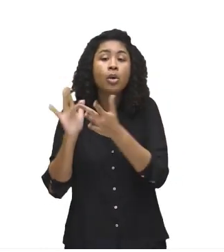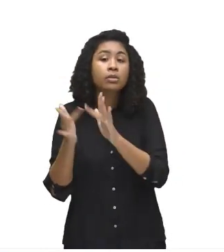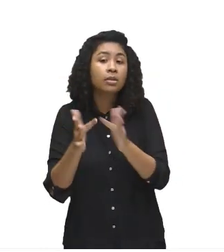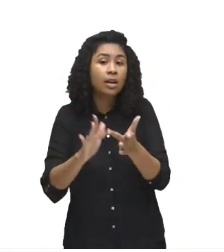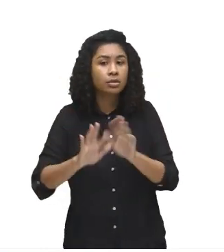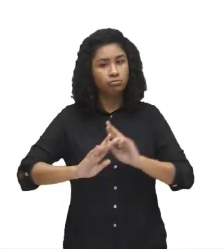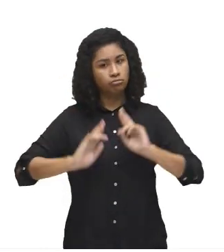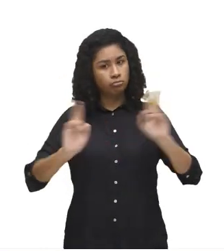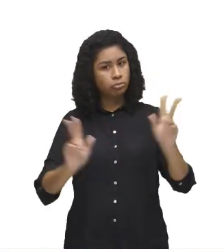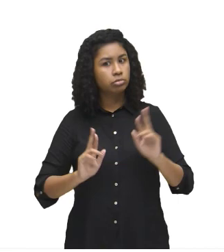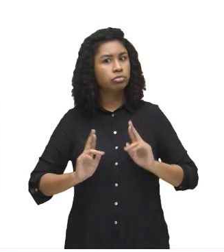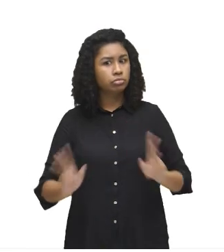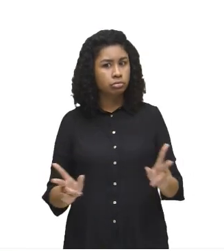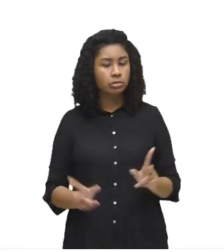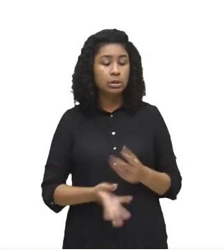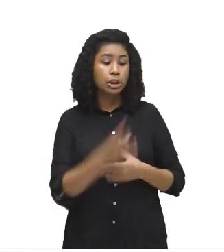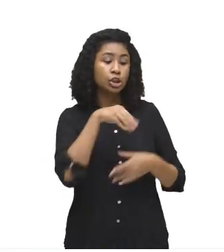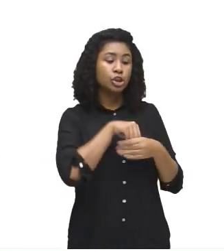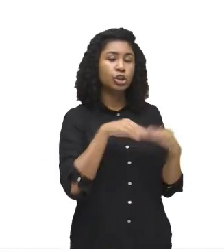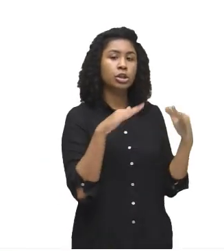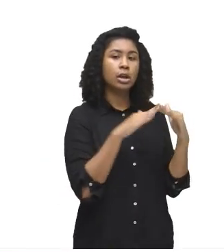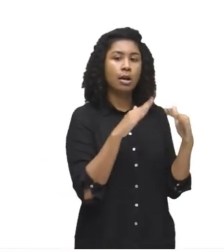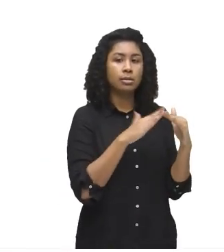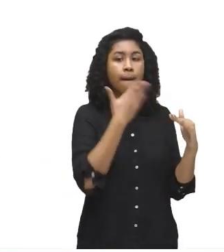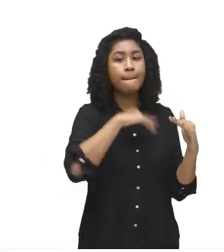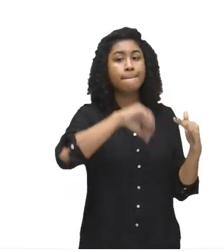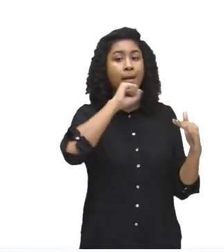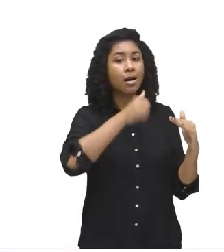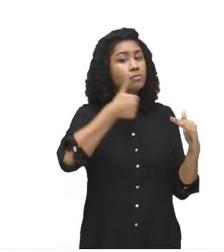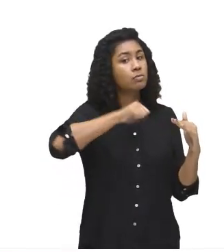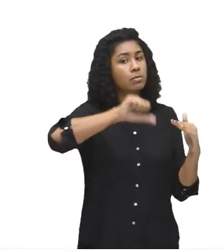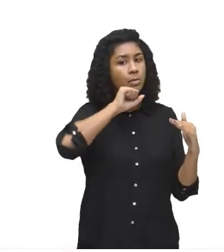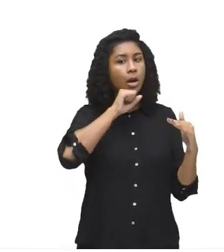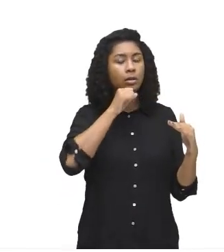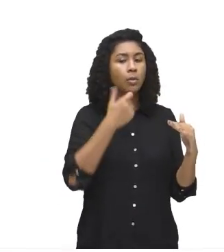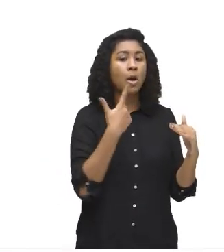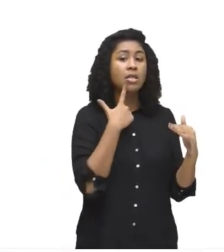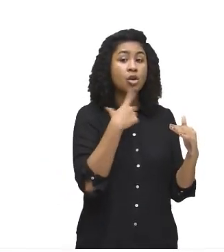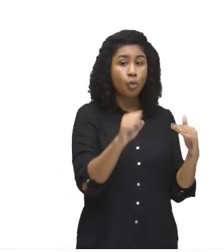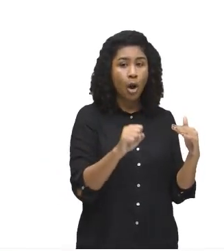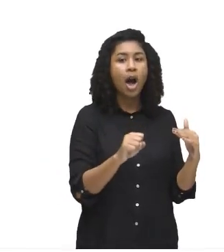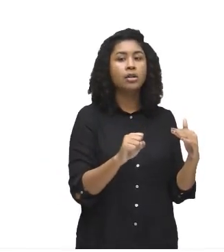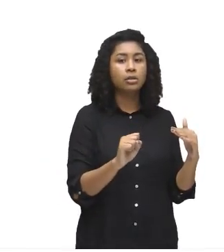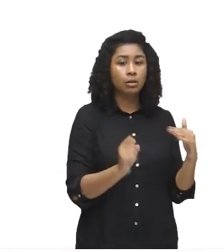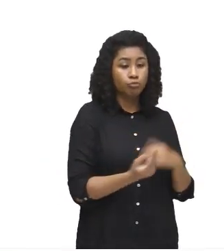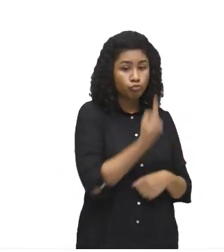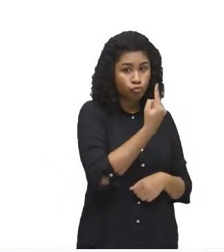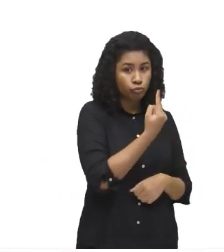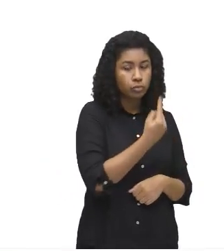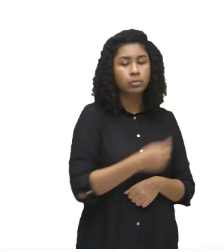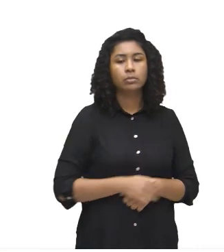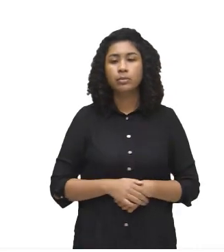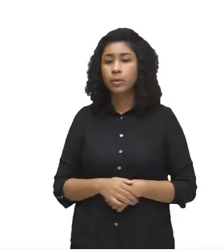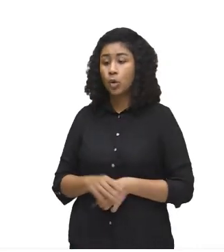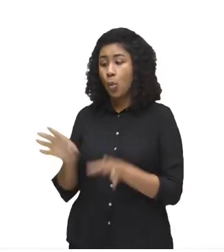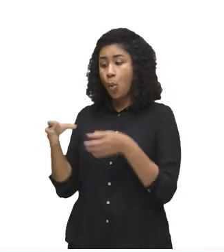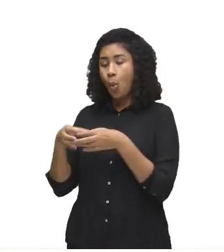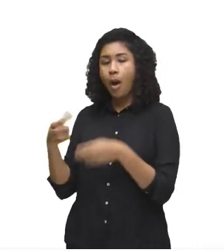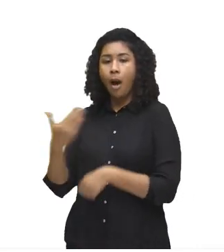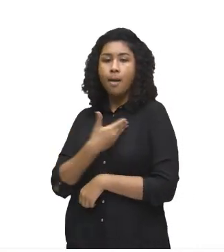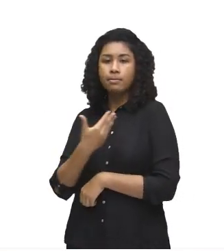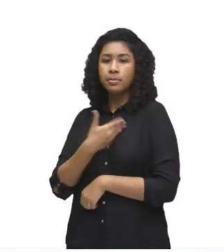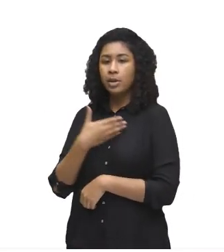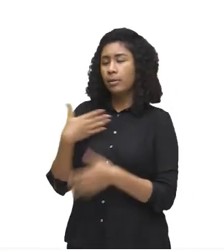sua casa com os seus responsáveis, você utiliza um tipo de linguagem. Quando você está com os seus amigos descontraídos, é uma